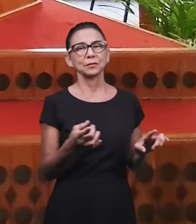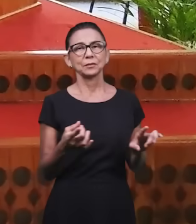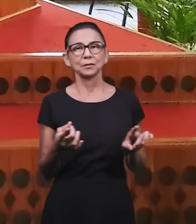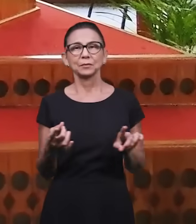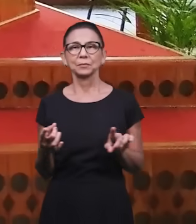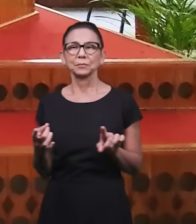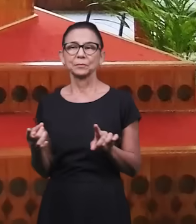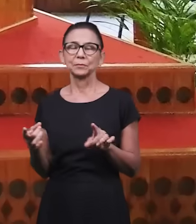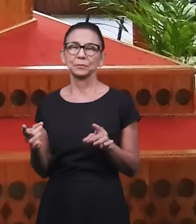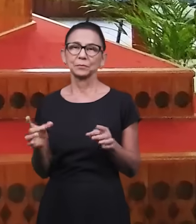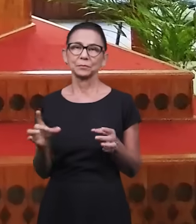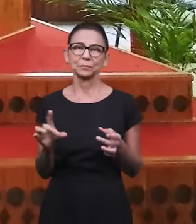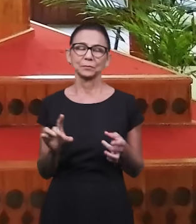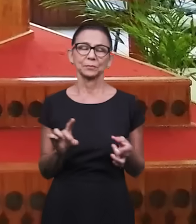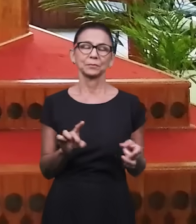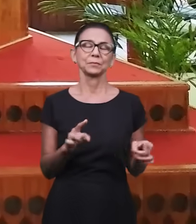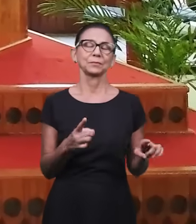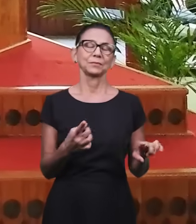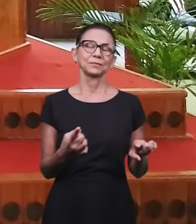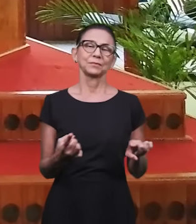aproximando,